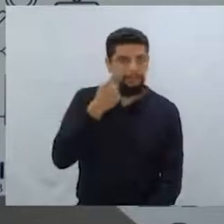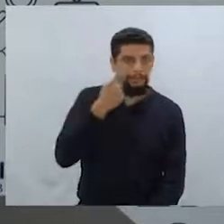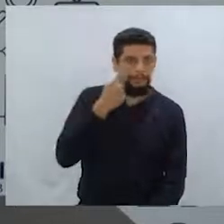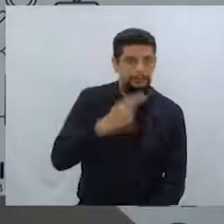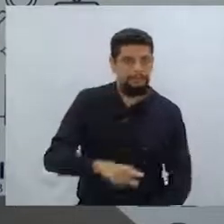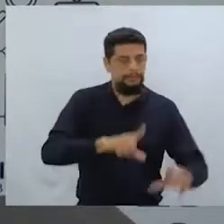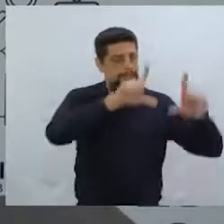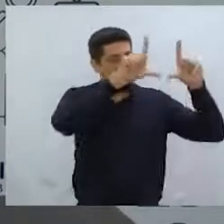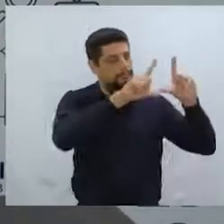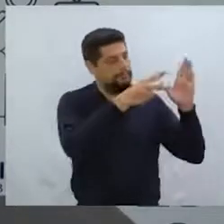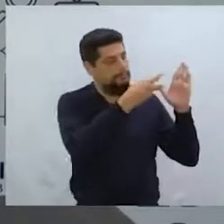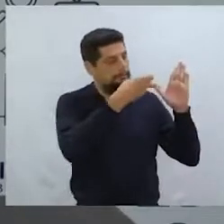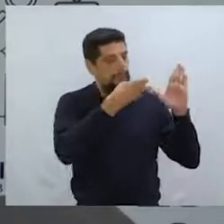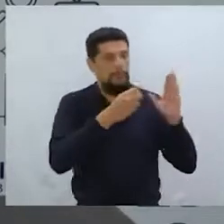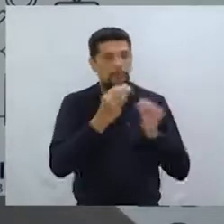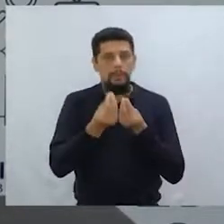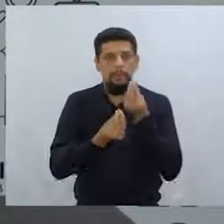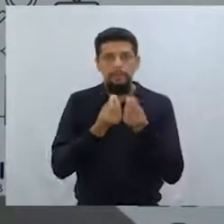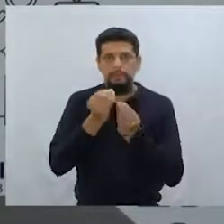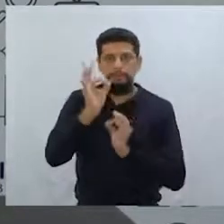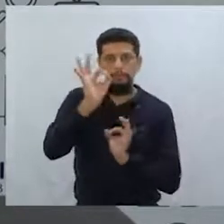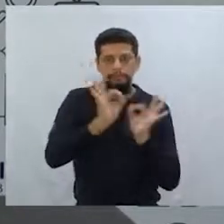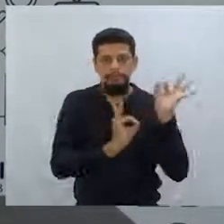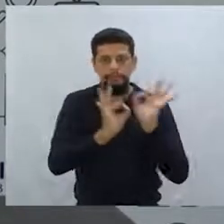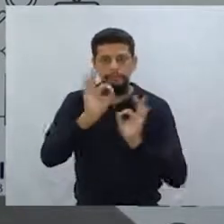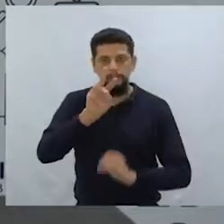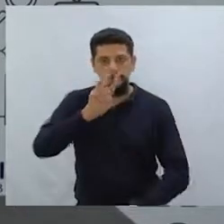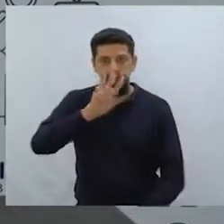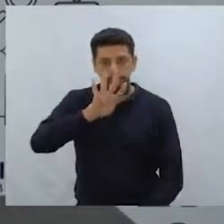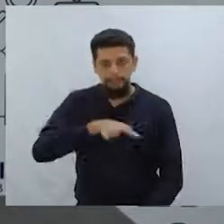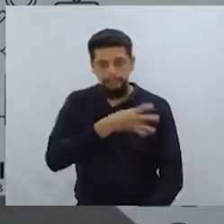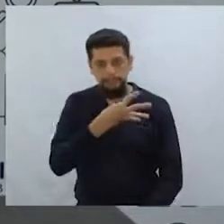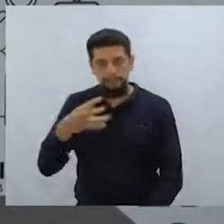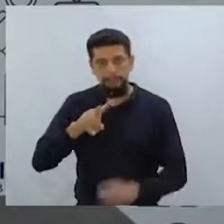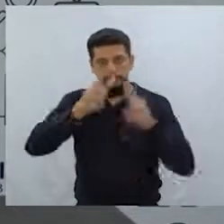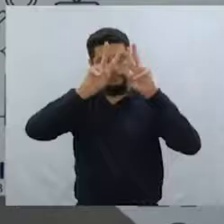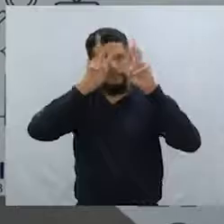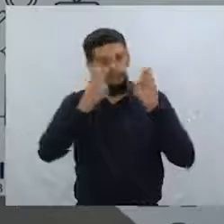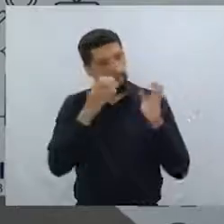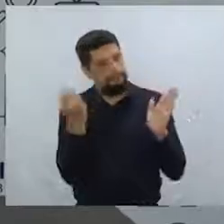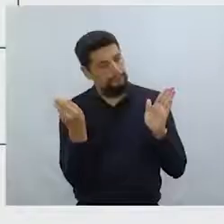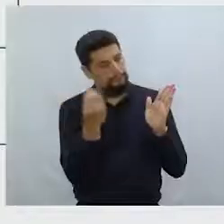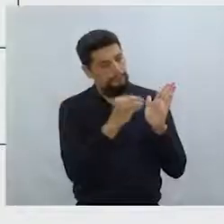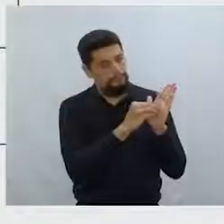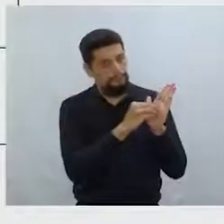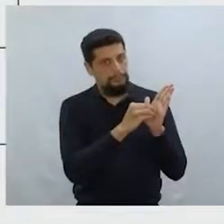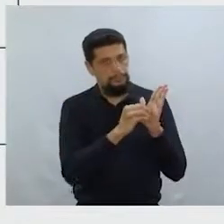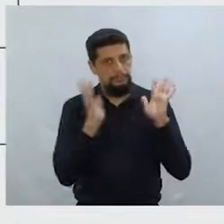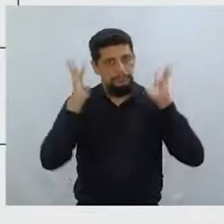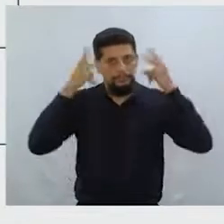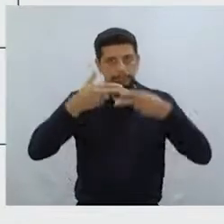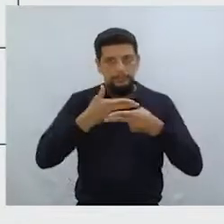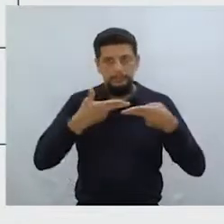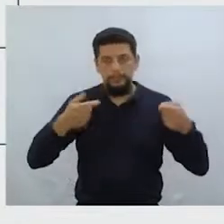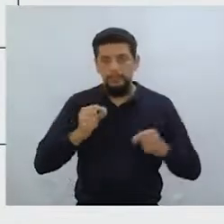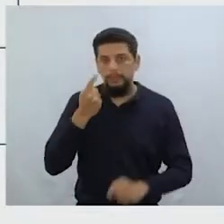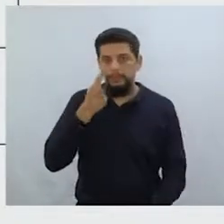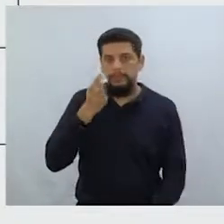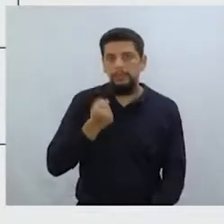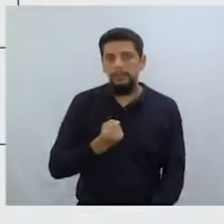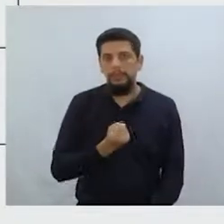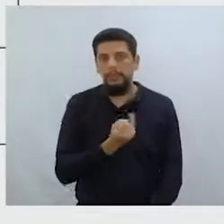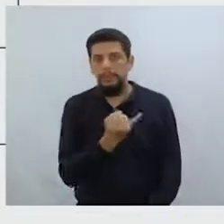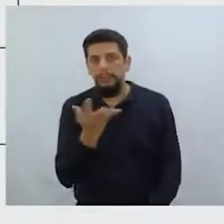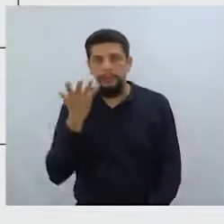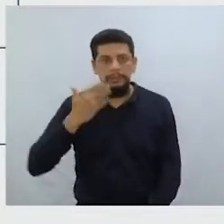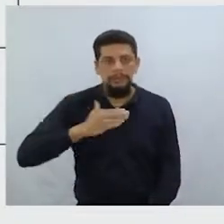tabela. Vejam na tela de vocês como é que a gente vai fazer. Olha só, colocamos o título lá, animal de estimação. Vamos ver